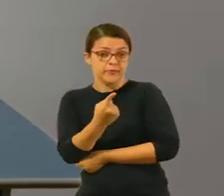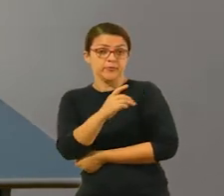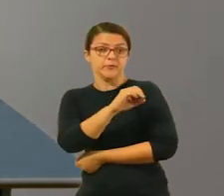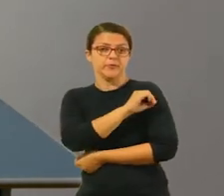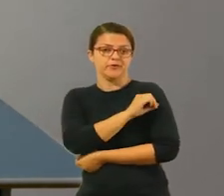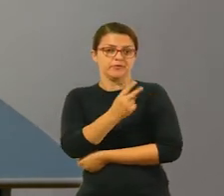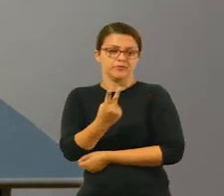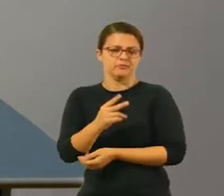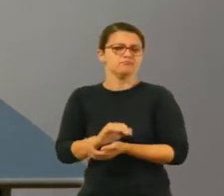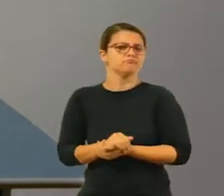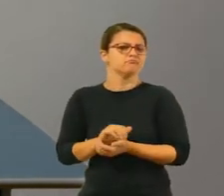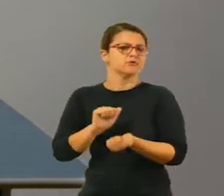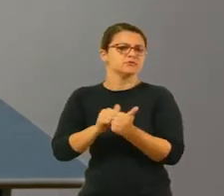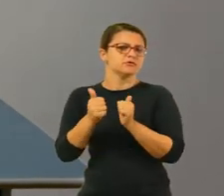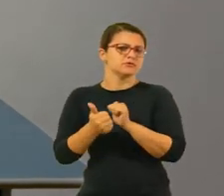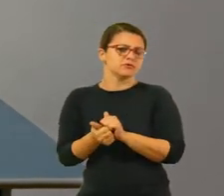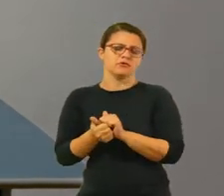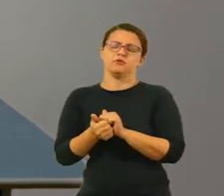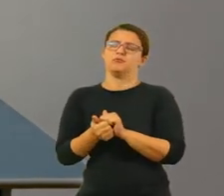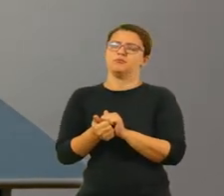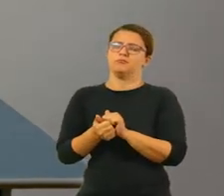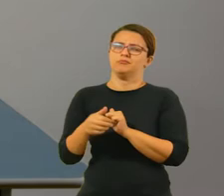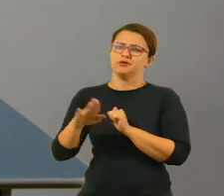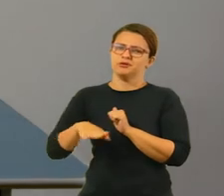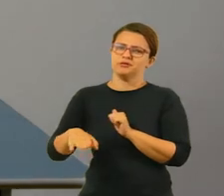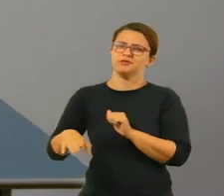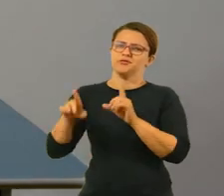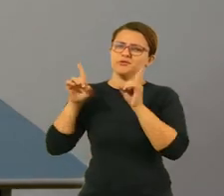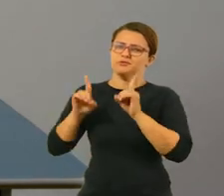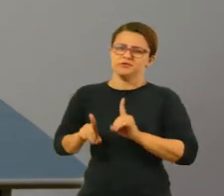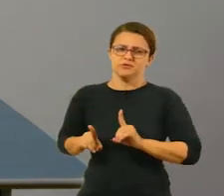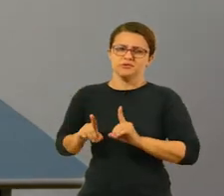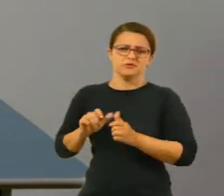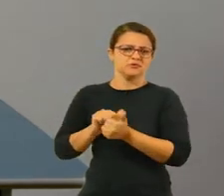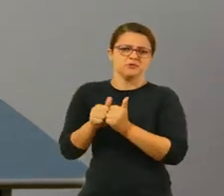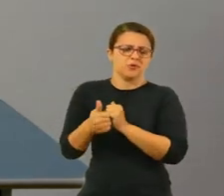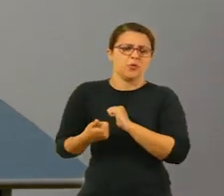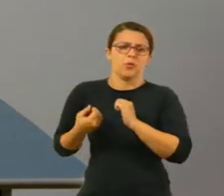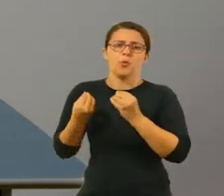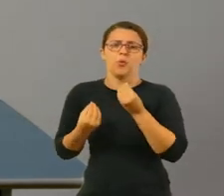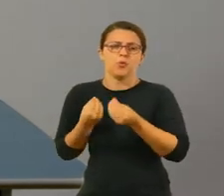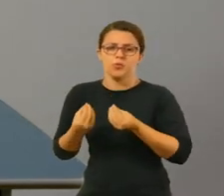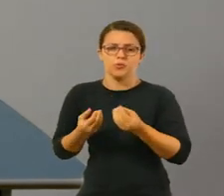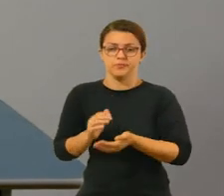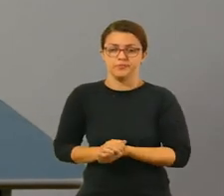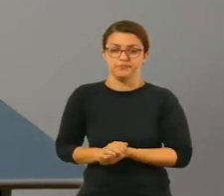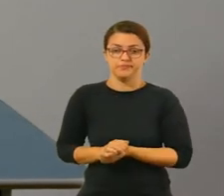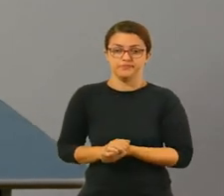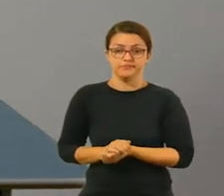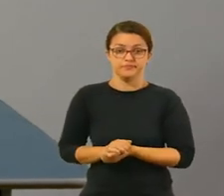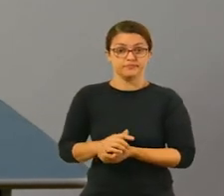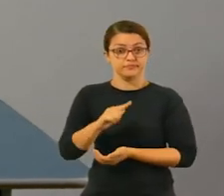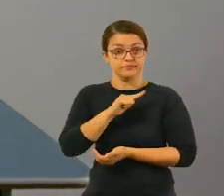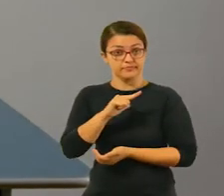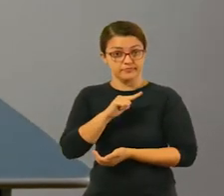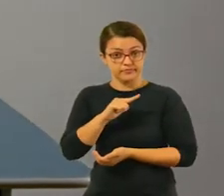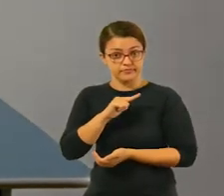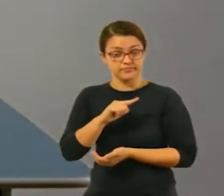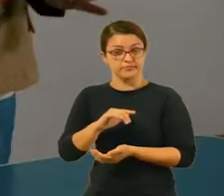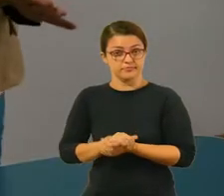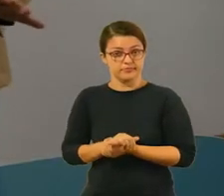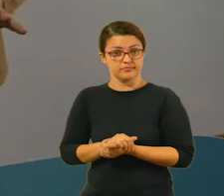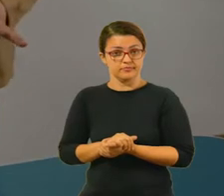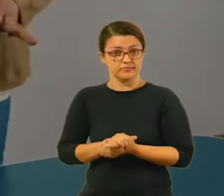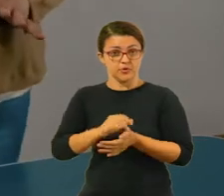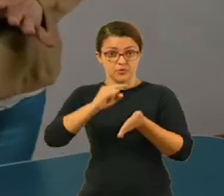pré-2. Quais são as adaptações que são sugeridas para essas crianças? Bem, deixa eu mostrar para vocês. Nós